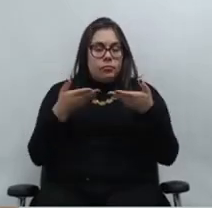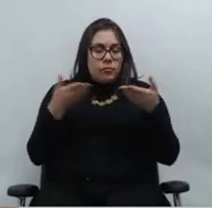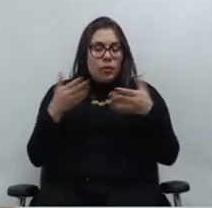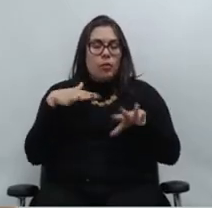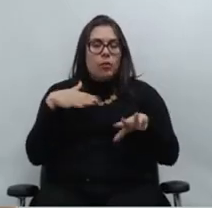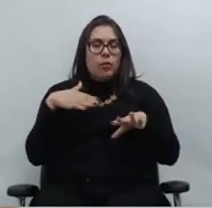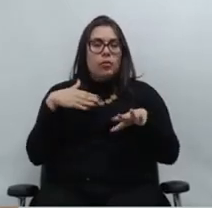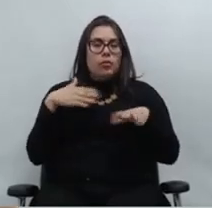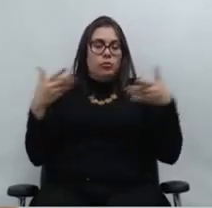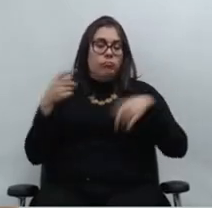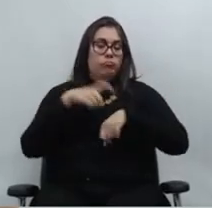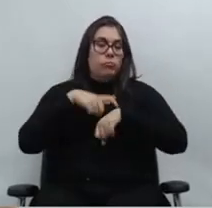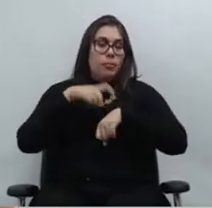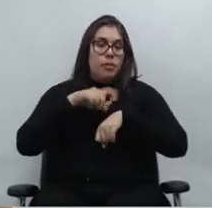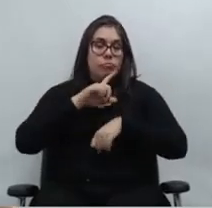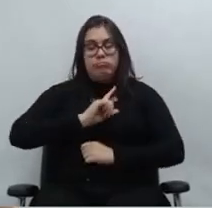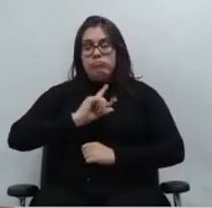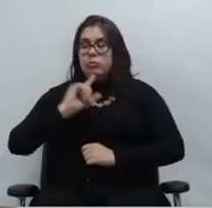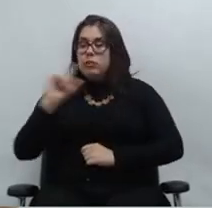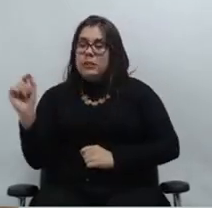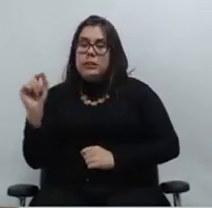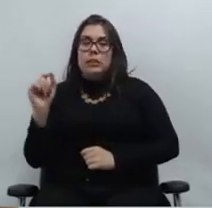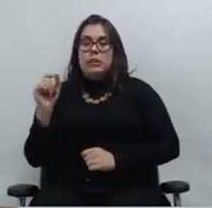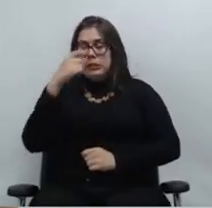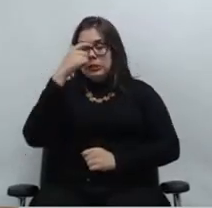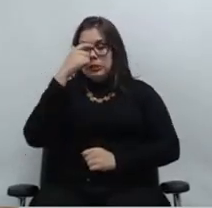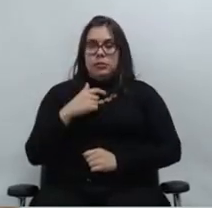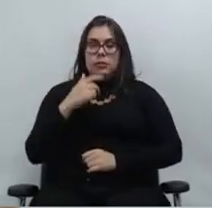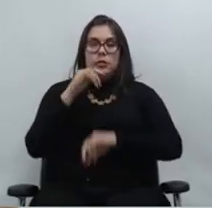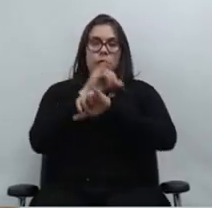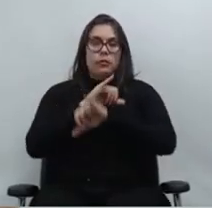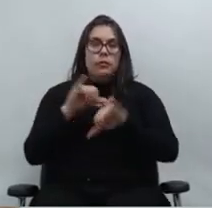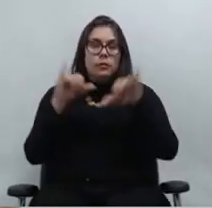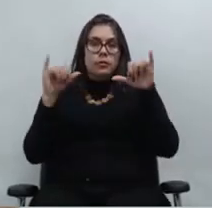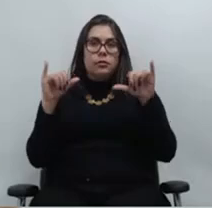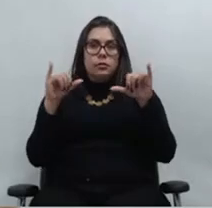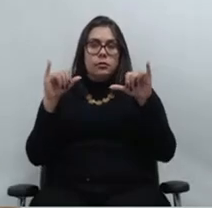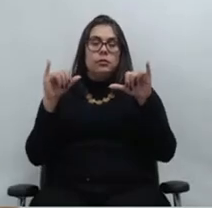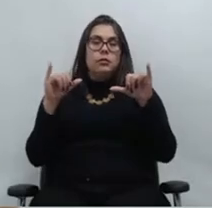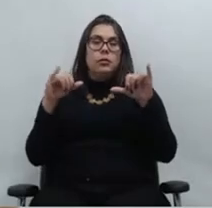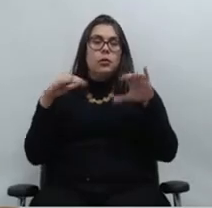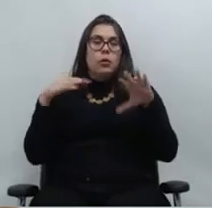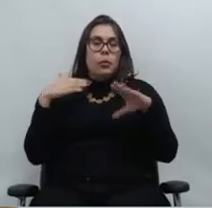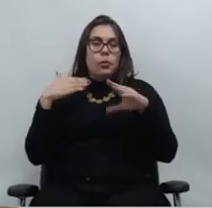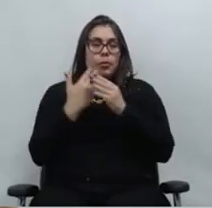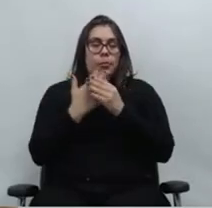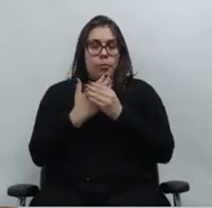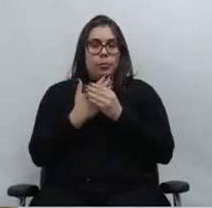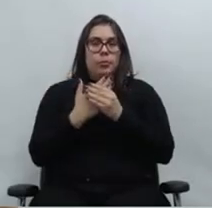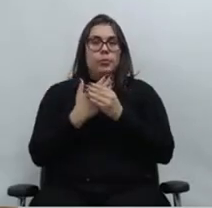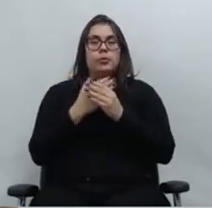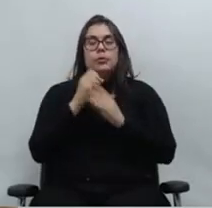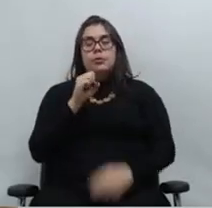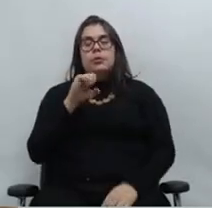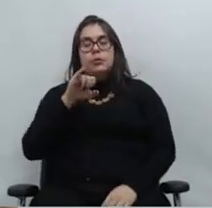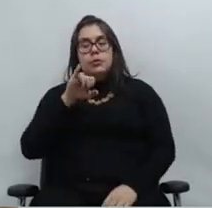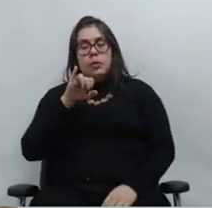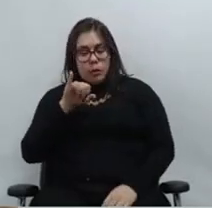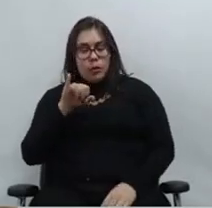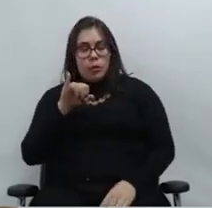processo de despedida aqui do meu cargo, informar que eu protocolizei, na verdade, através do SEI, junto ao Conselho